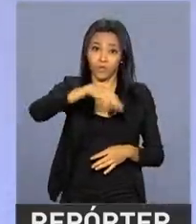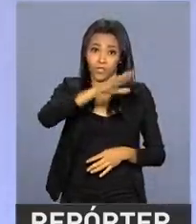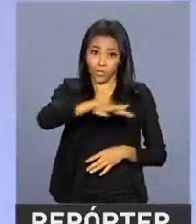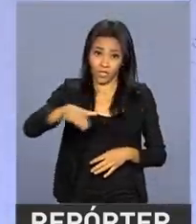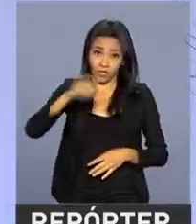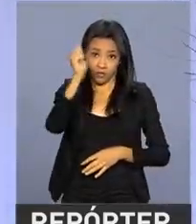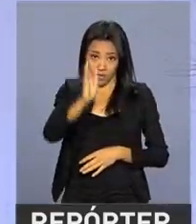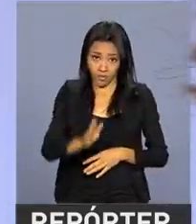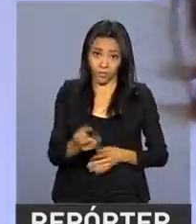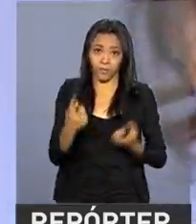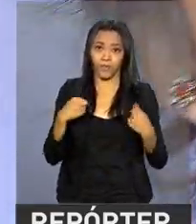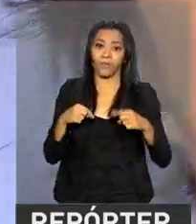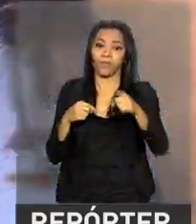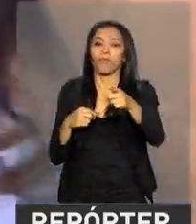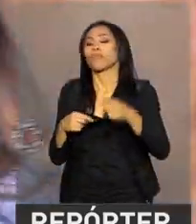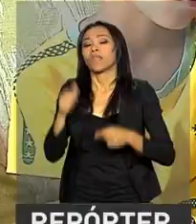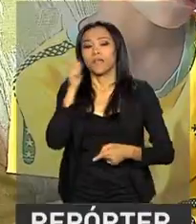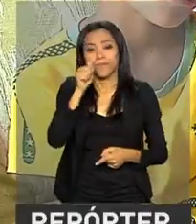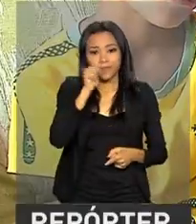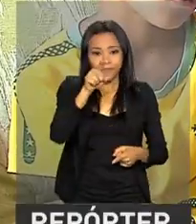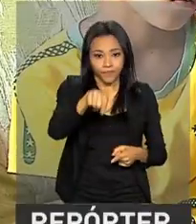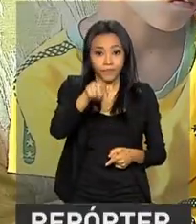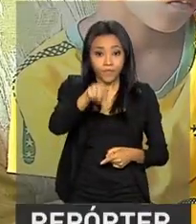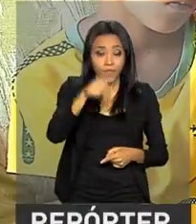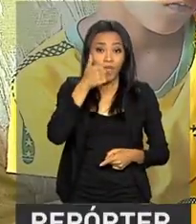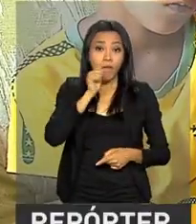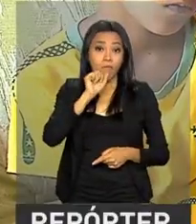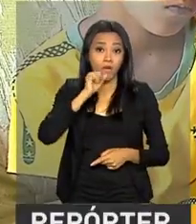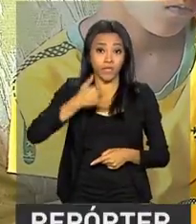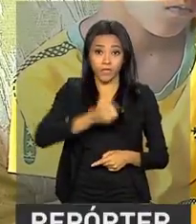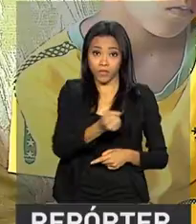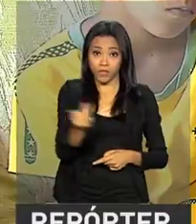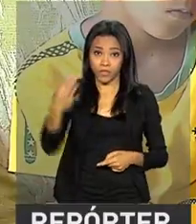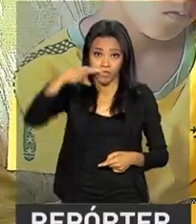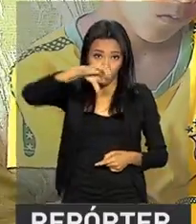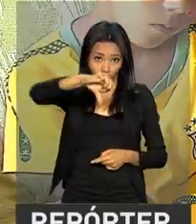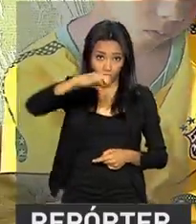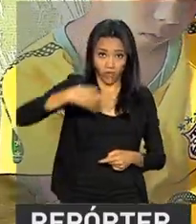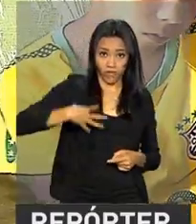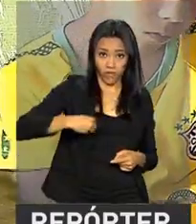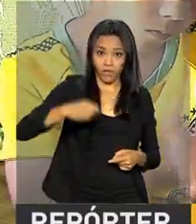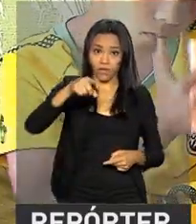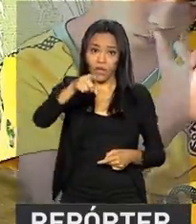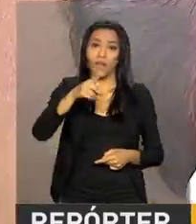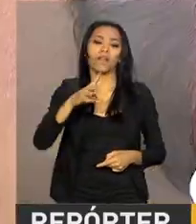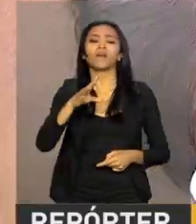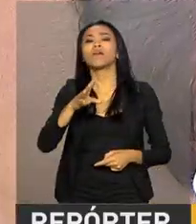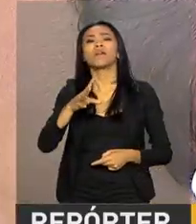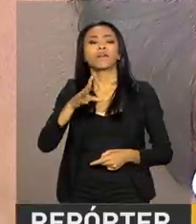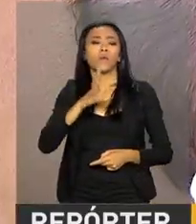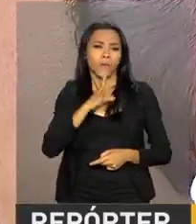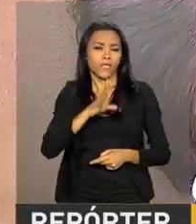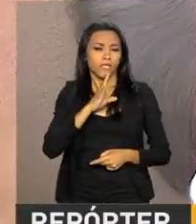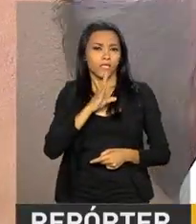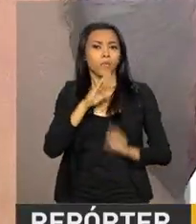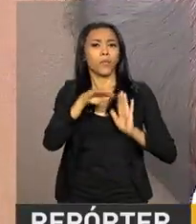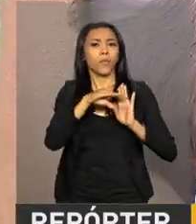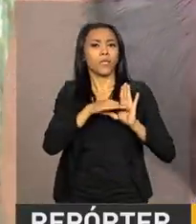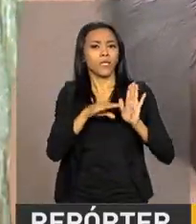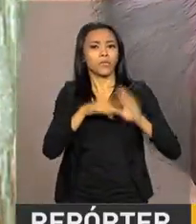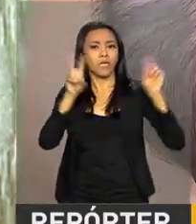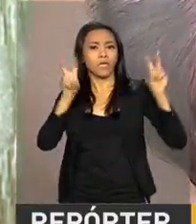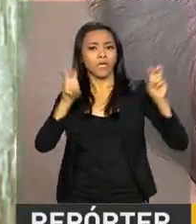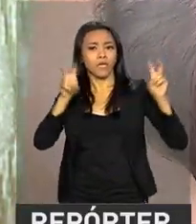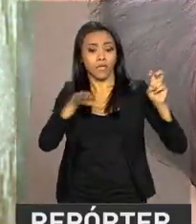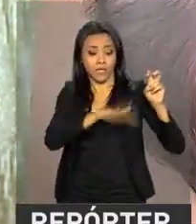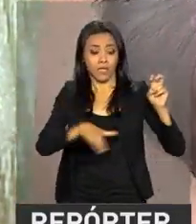Dona Erenilza, de 37 anos, é mãe de 9 filhos. Ela conta que conheceu o Criança Feliz quando estava no hospital